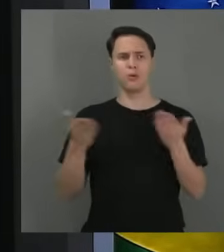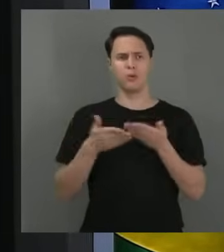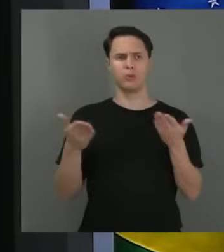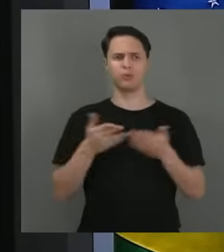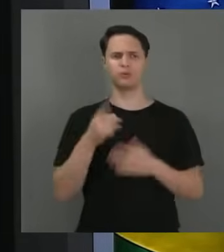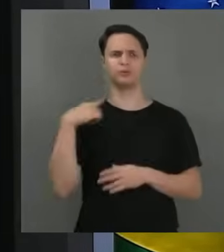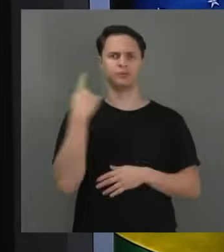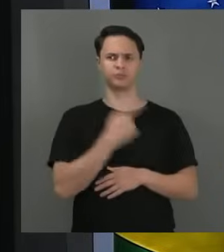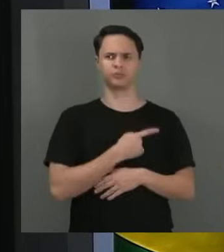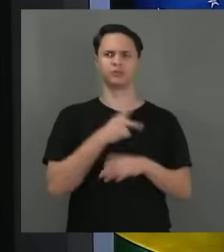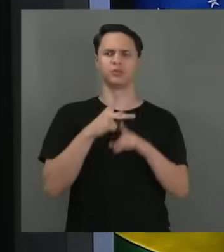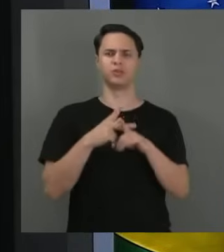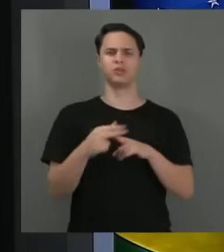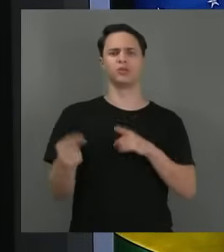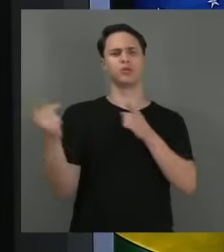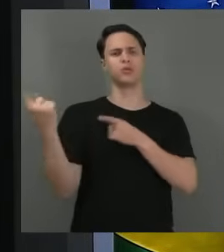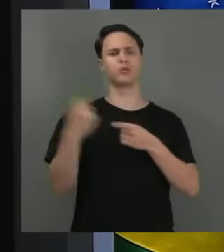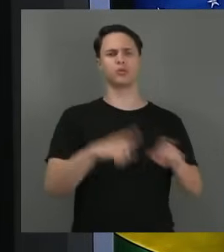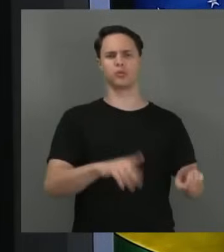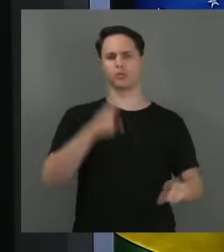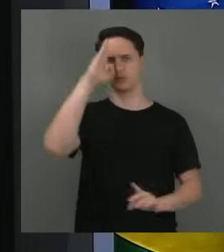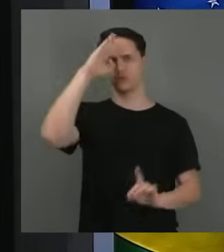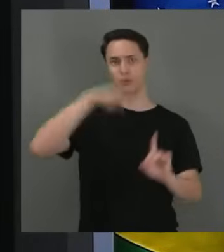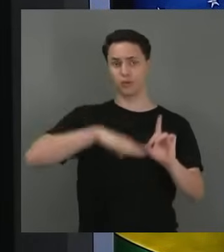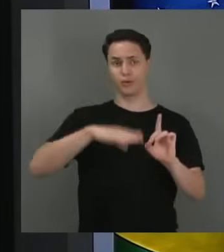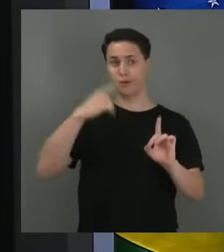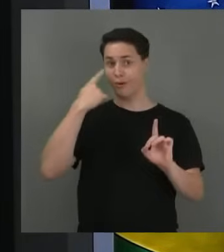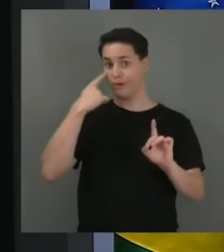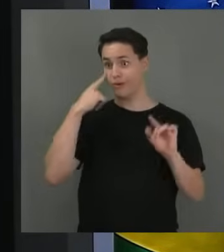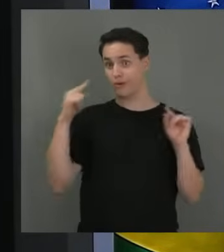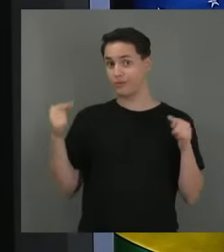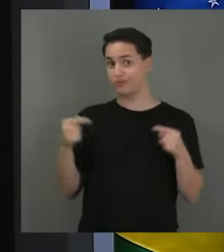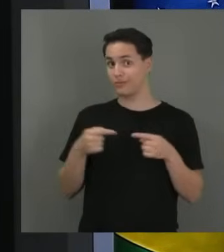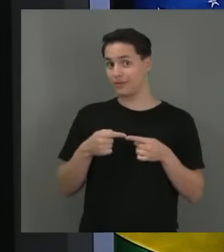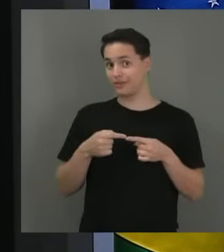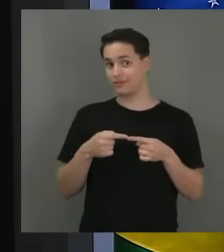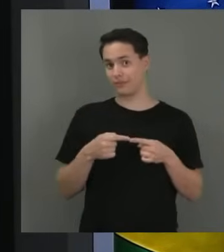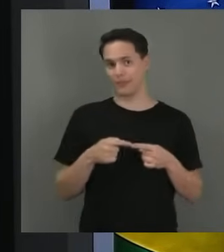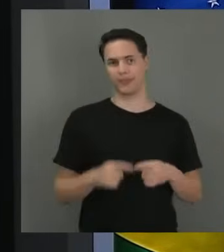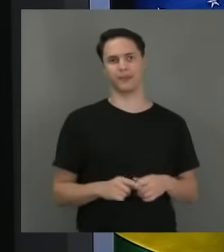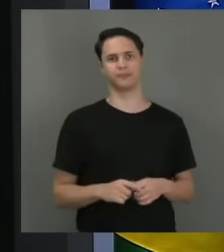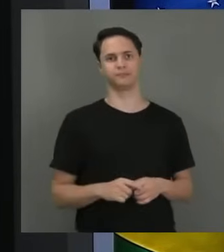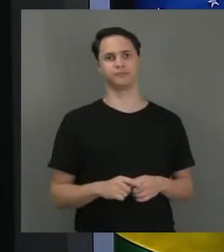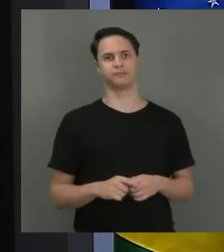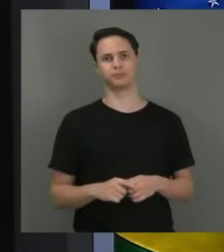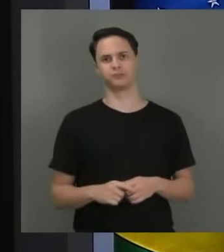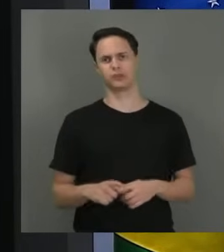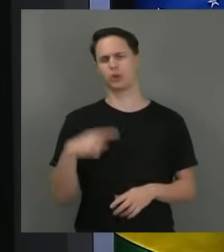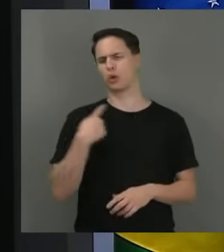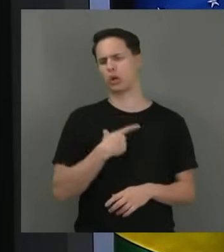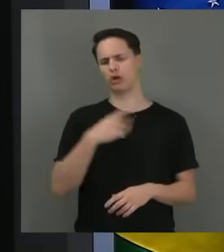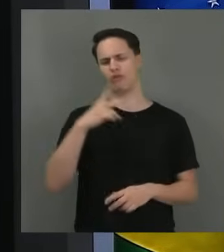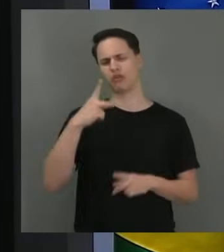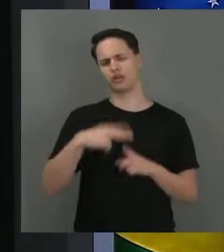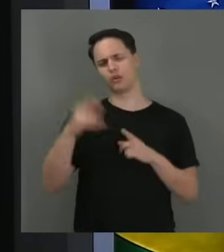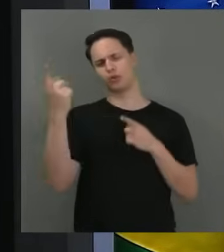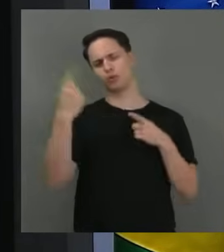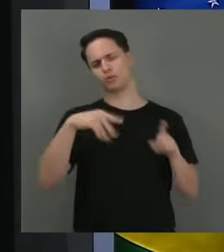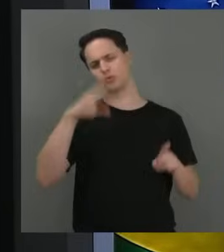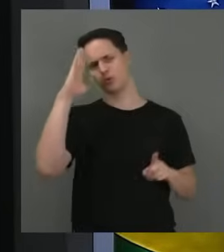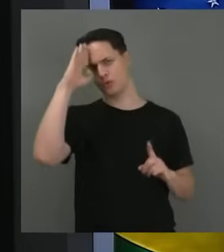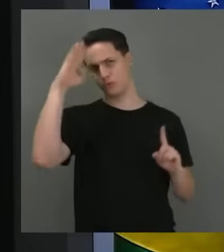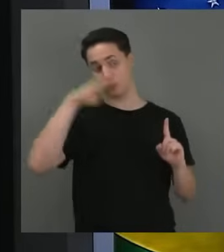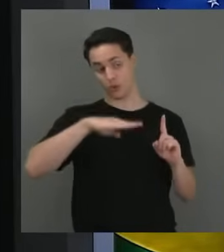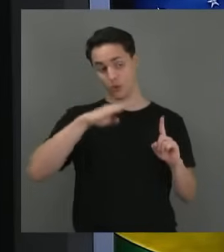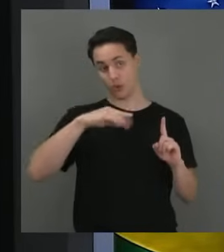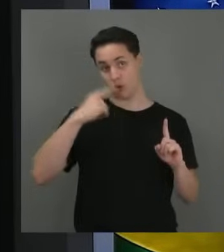nós derrotamos o bolsonarismo, olha como bate. Nós derrotamos o bolsonarismo.